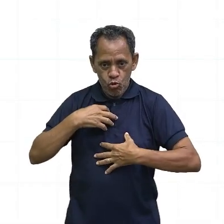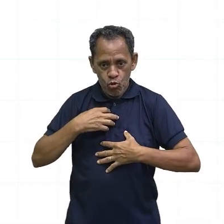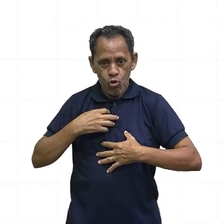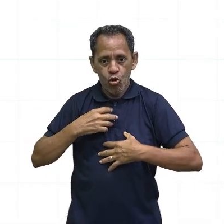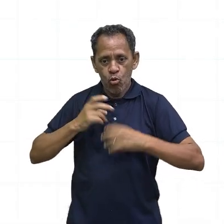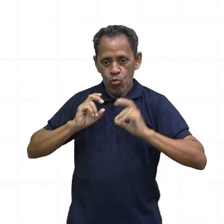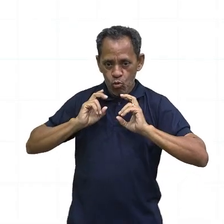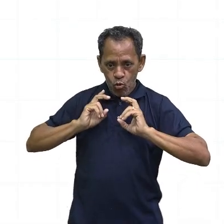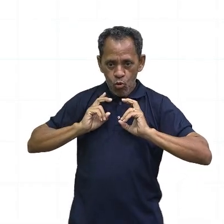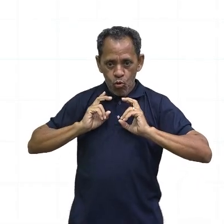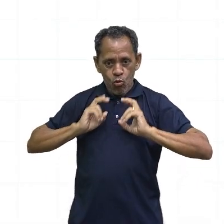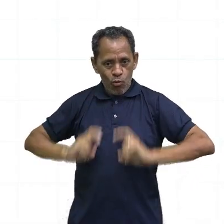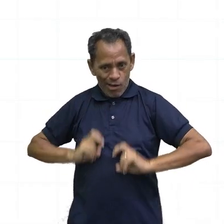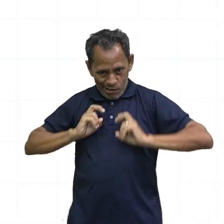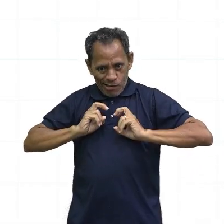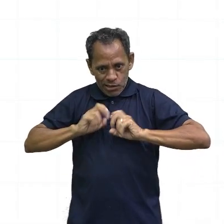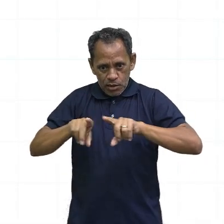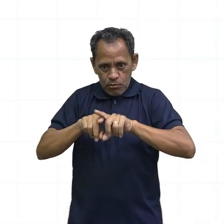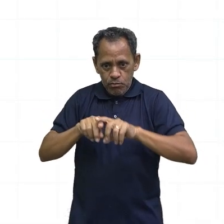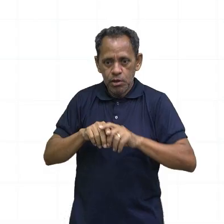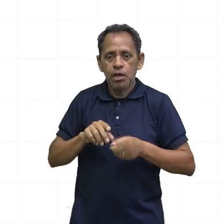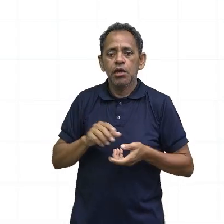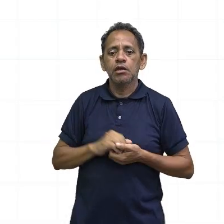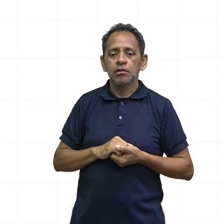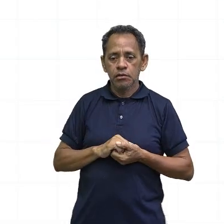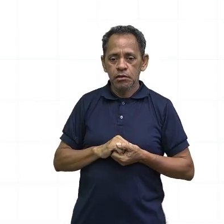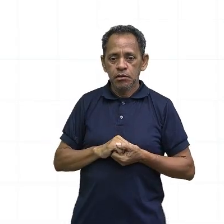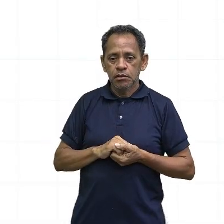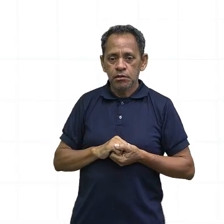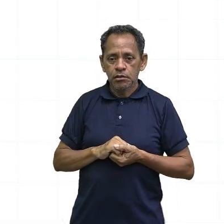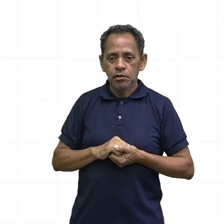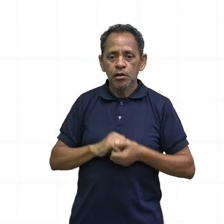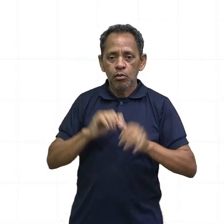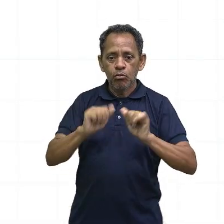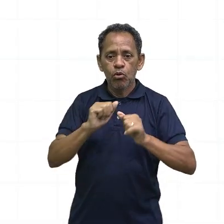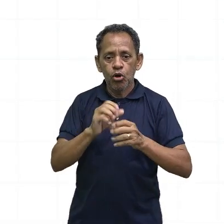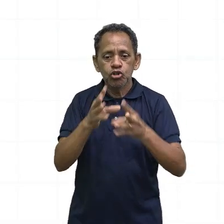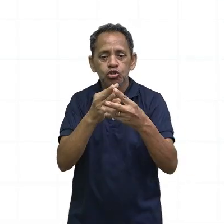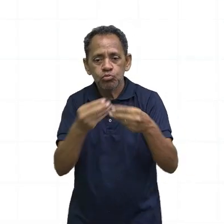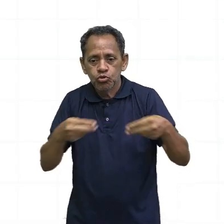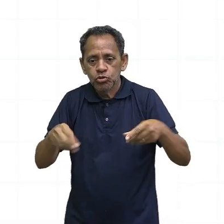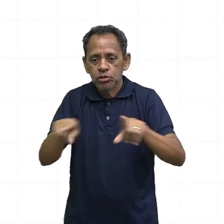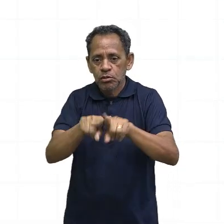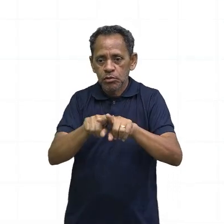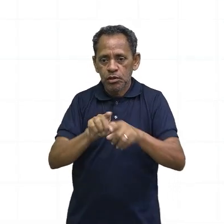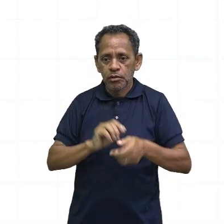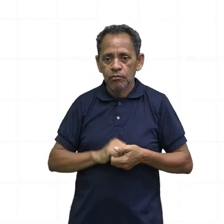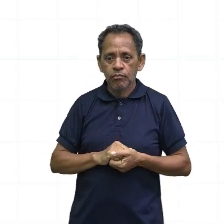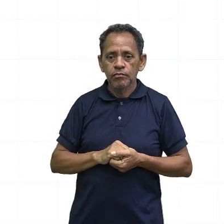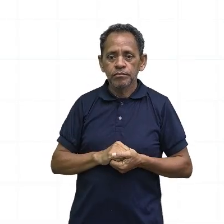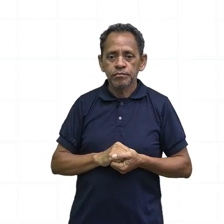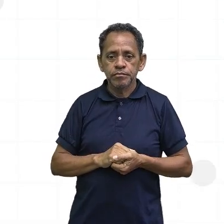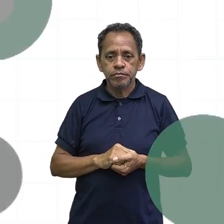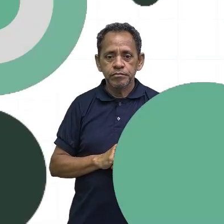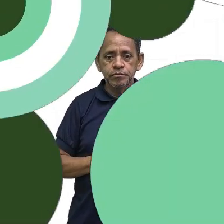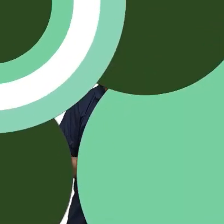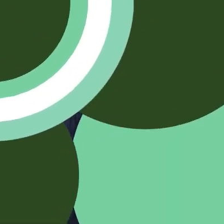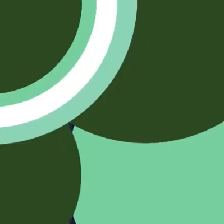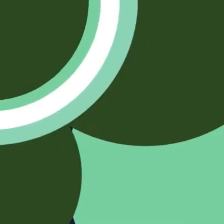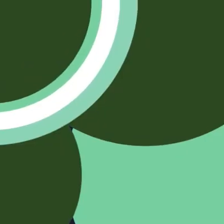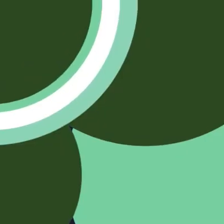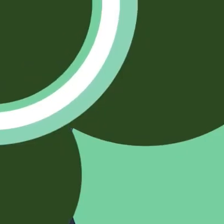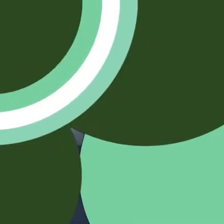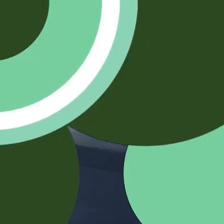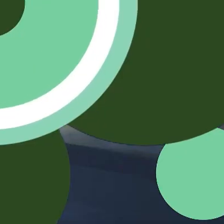Então, só para a gente reforçar um pouquinho esse conceito aí e a importância dos radioisótopos.